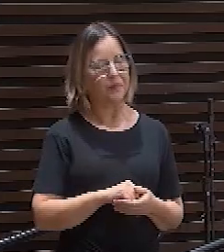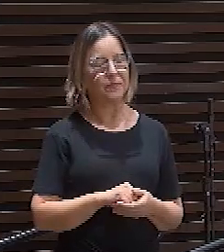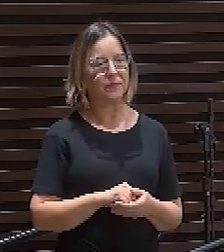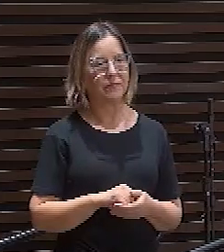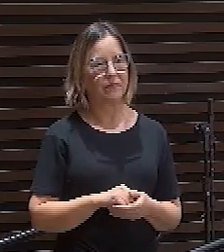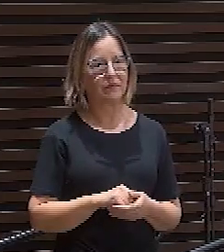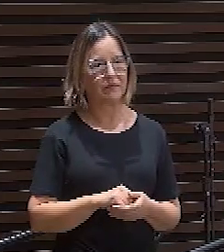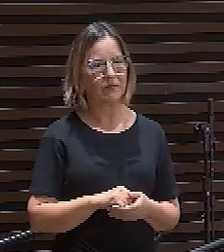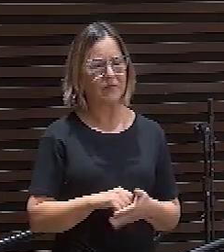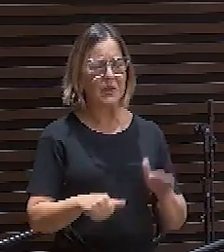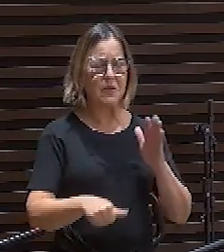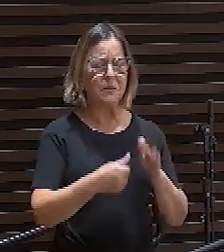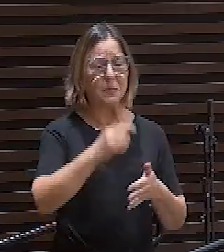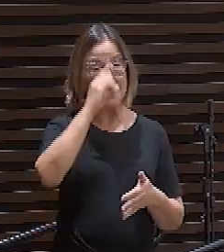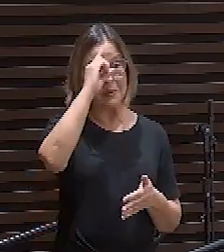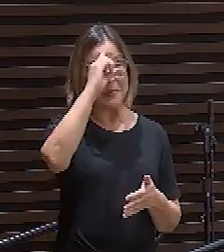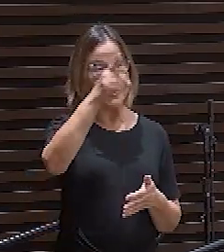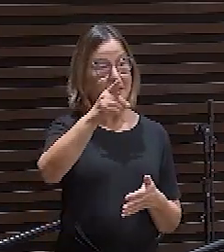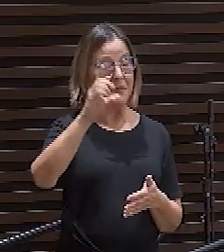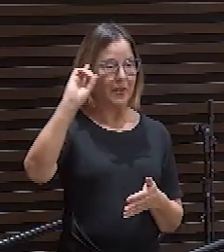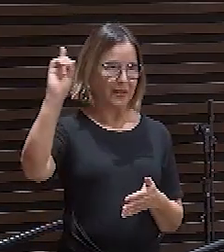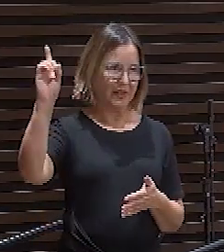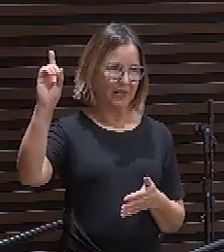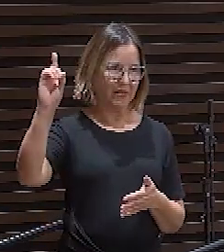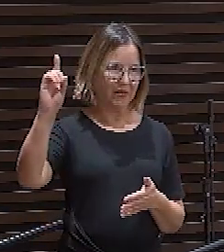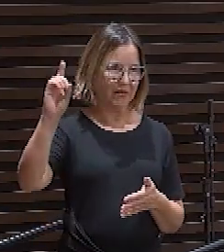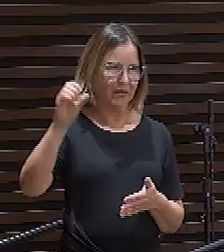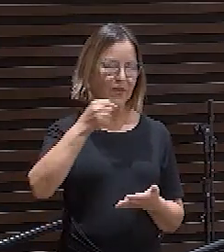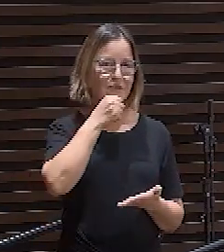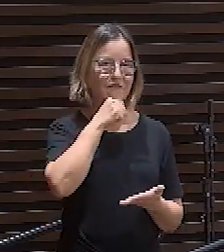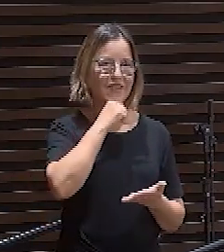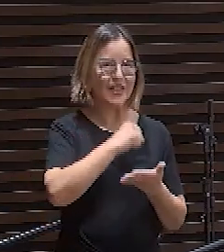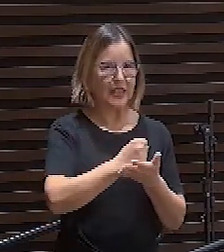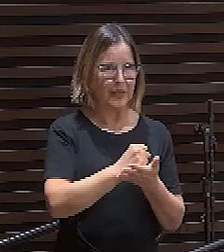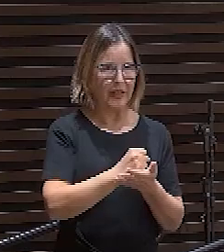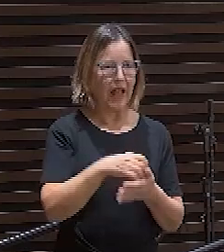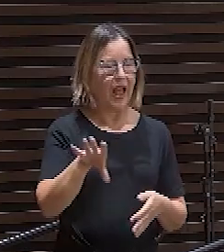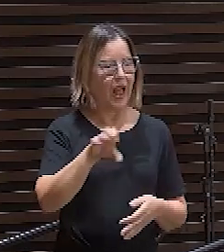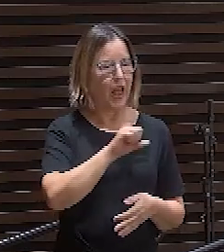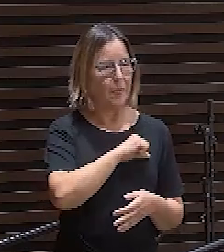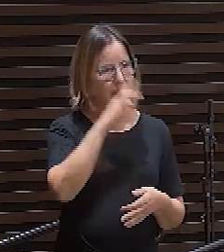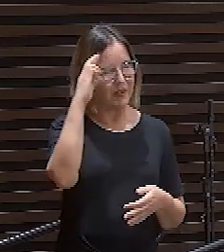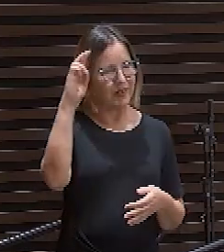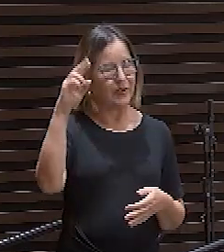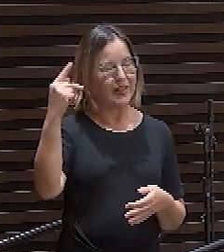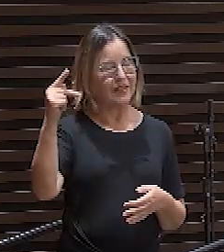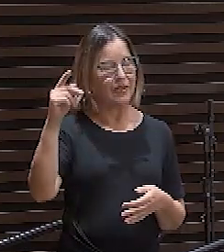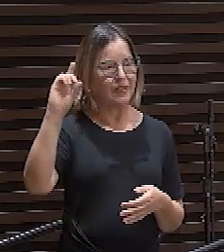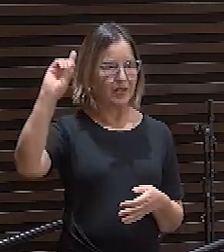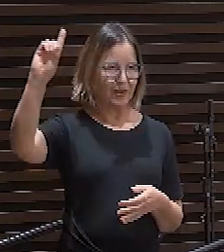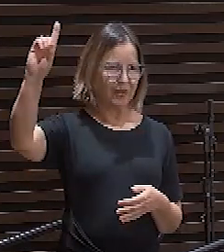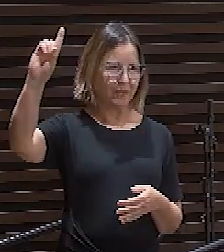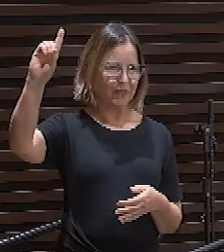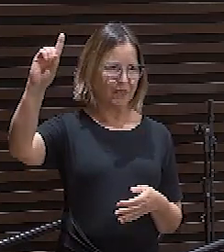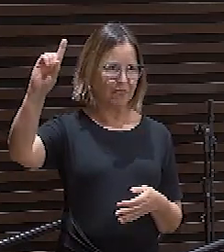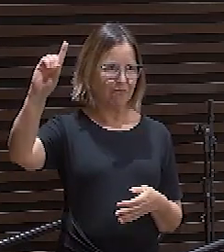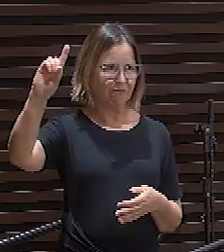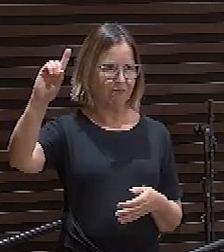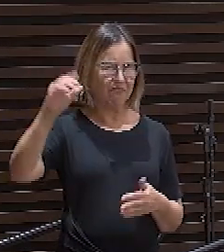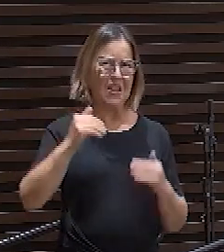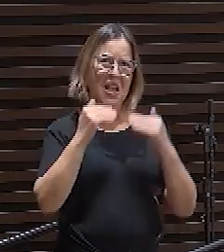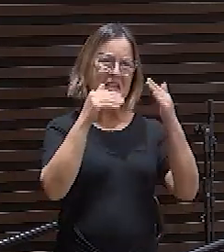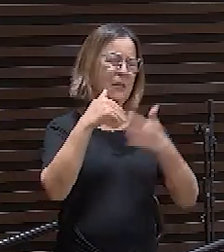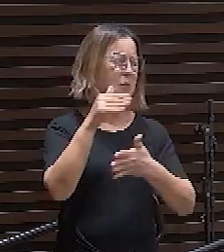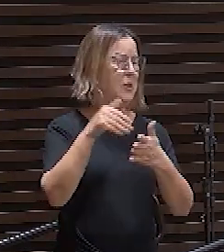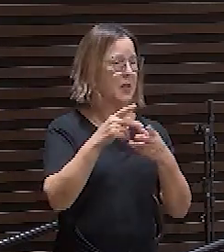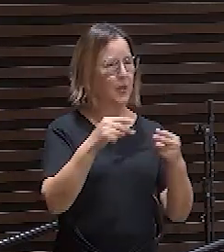o primeiro mandamento de Deus está lá no Velho Testamento. Amarás o Senhor teu Deus sobre todas as